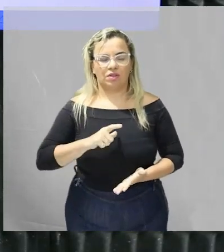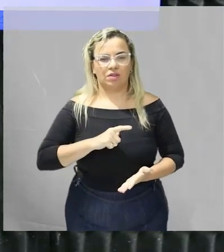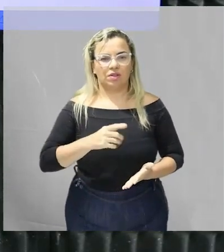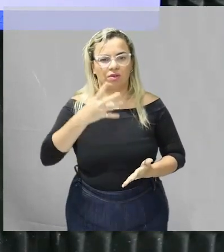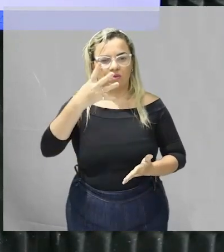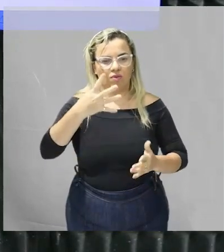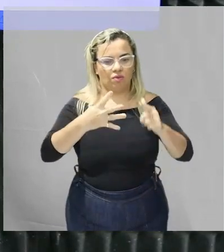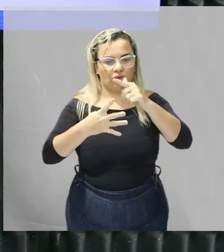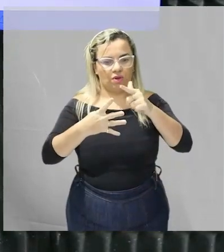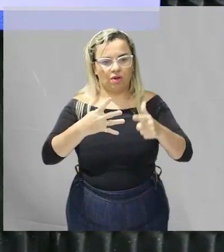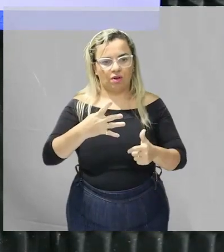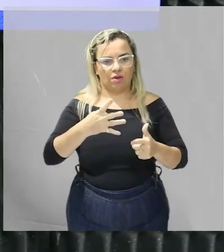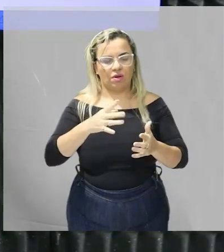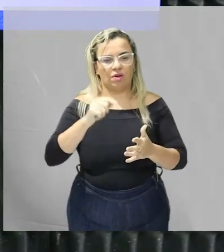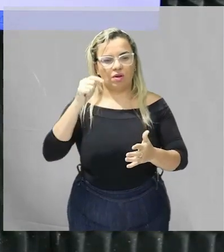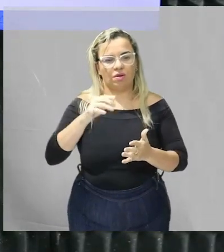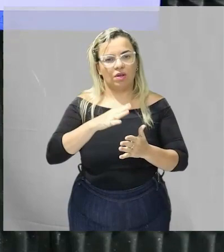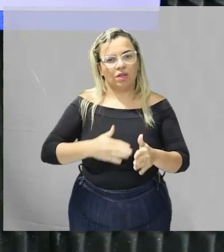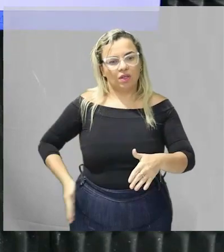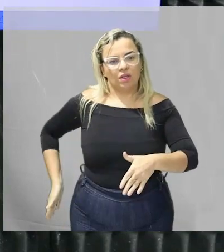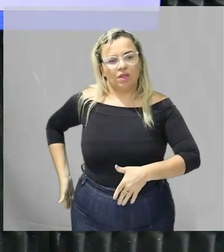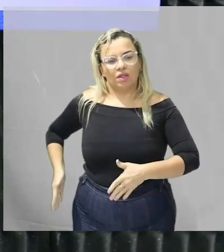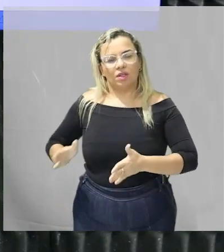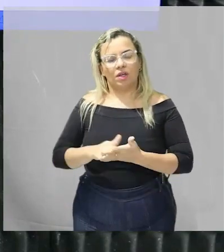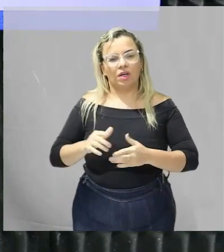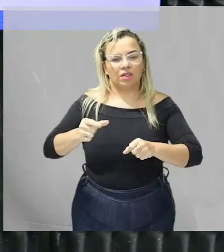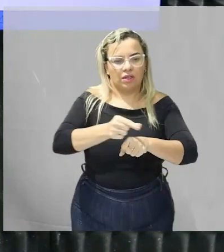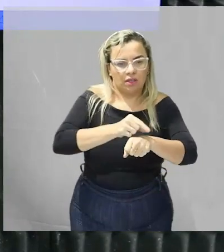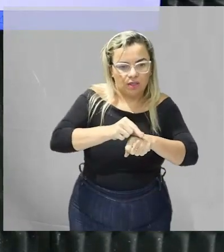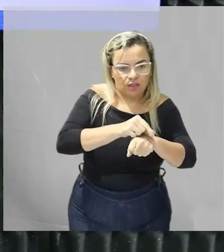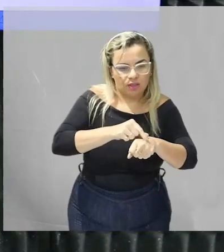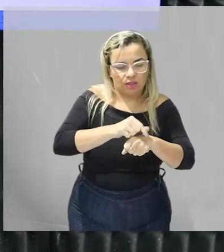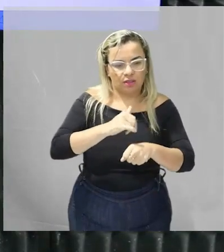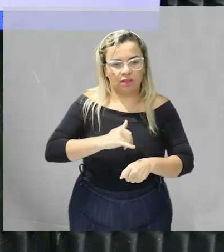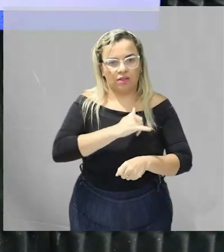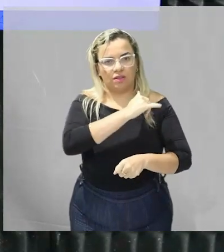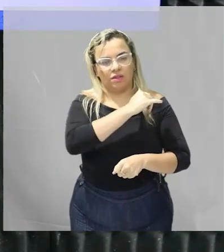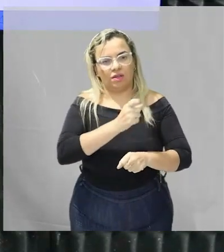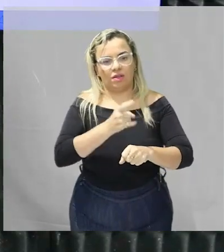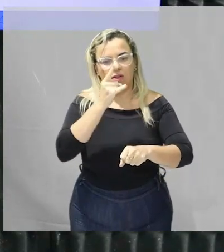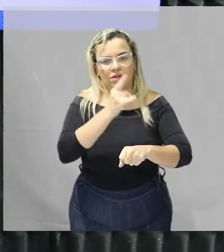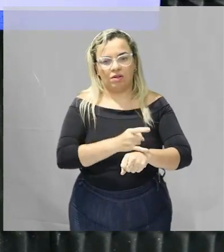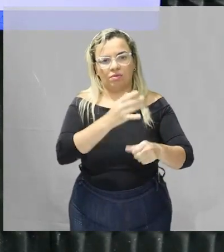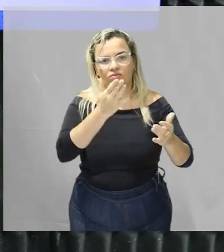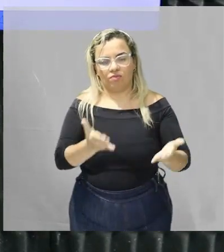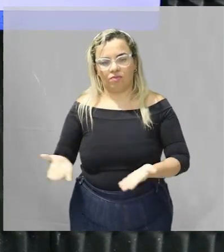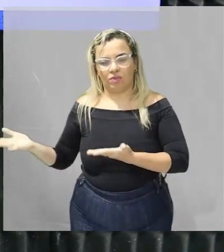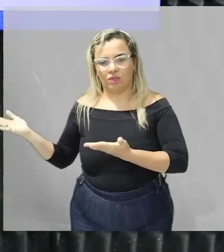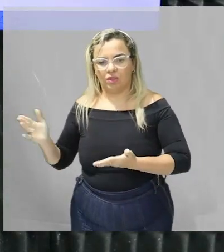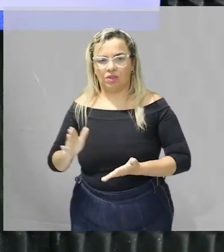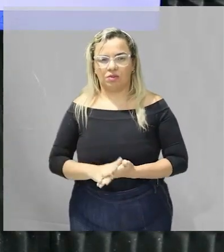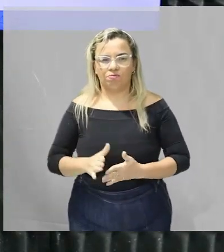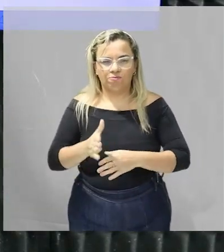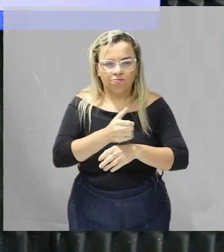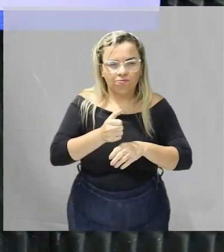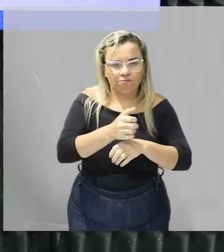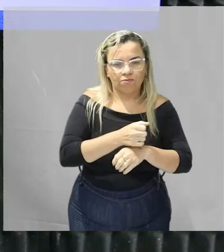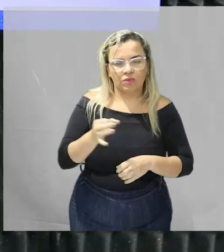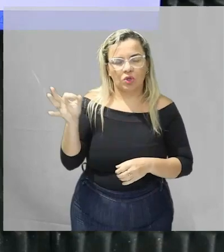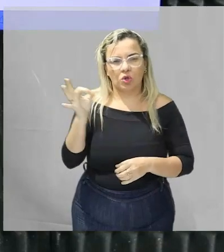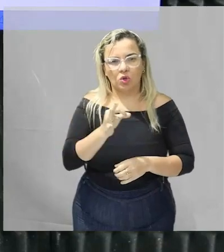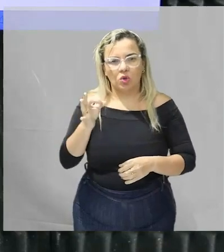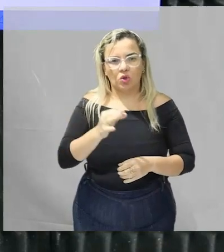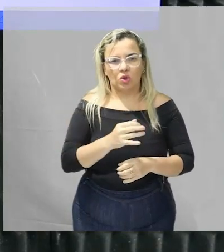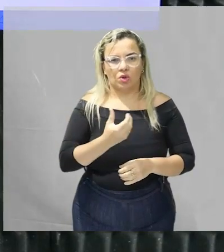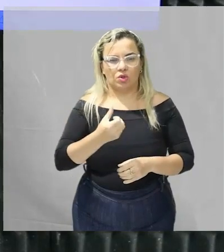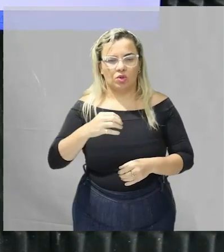Haiti. Primeira coisa que chama a atenção, galera, é a porcentagem. Todas elas estão acima de 80%. Ou seja, desses 4 países